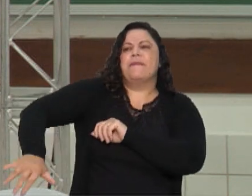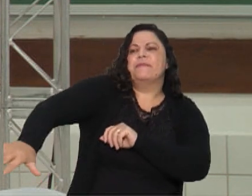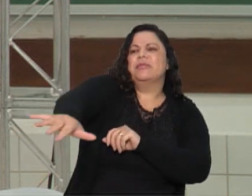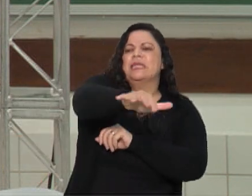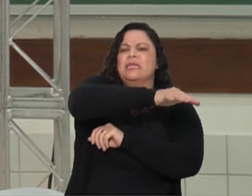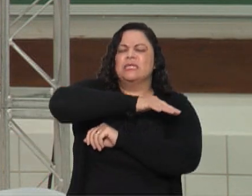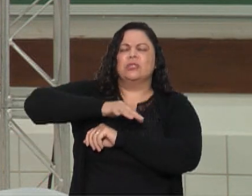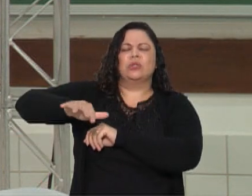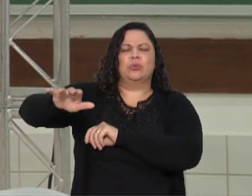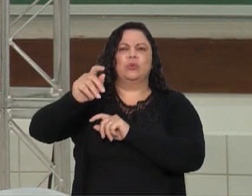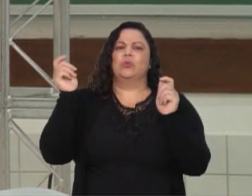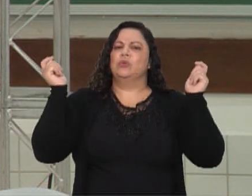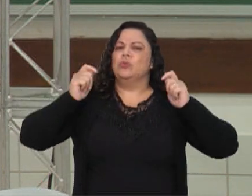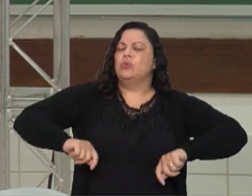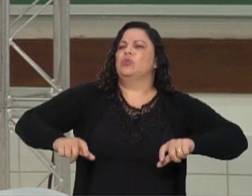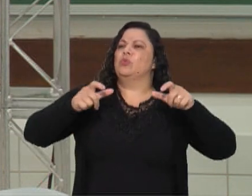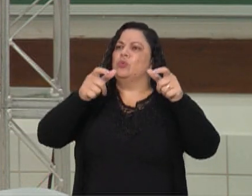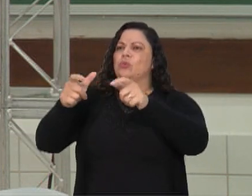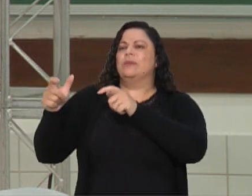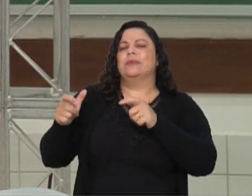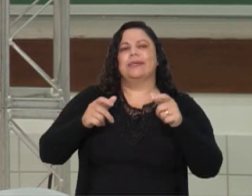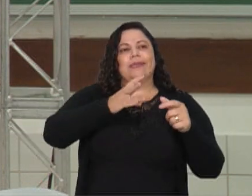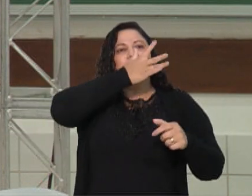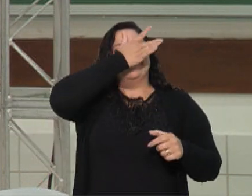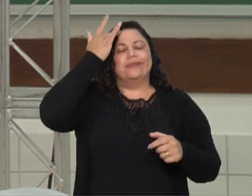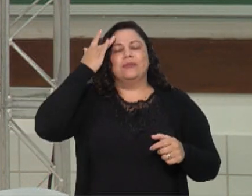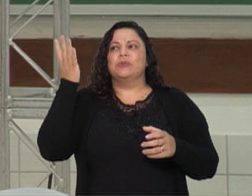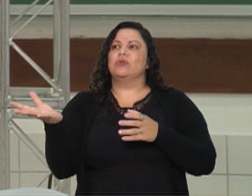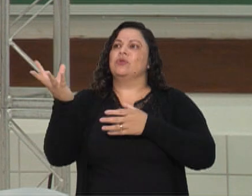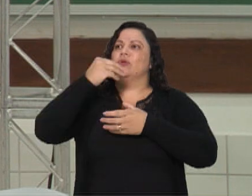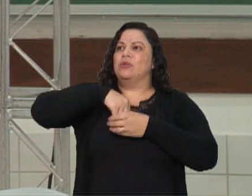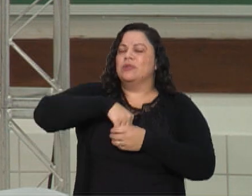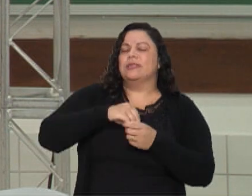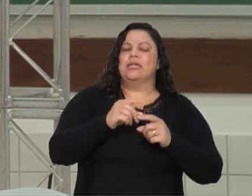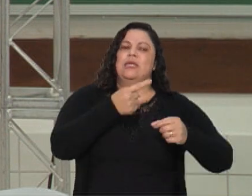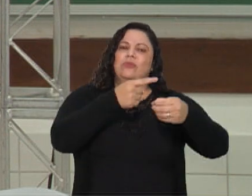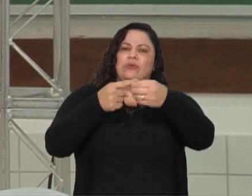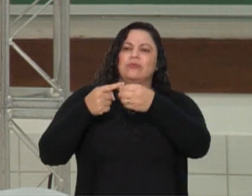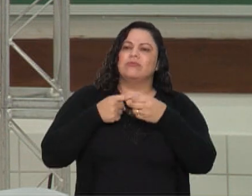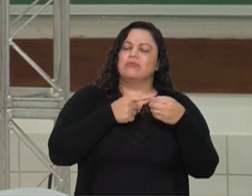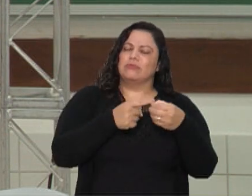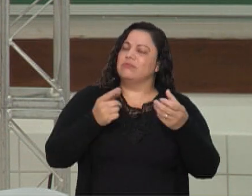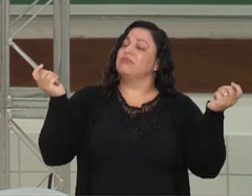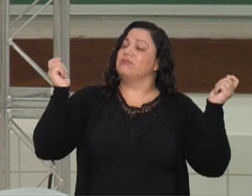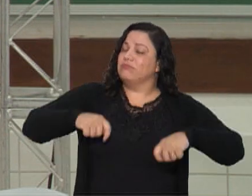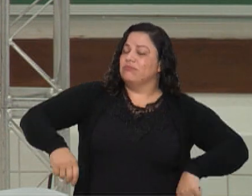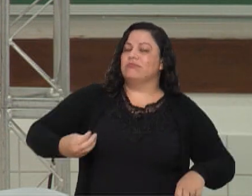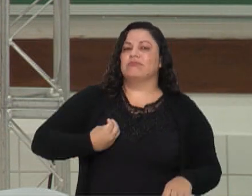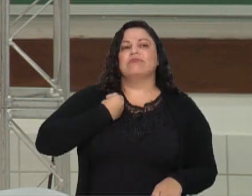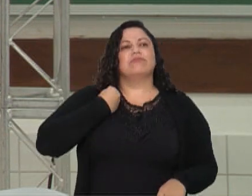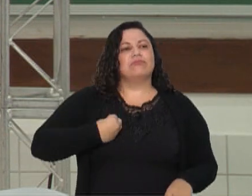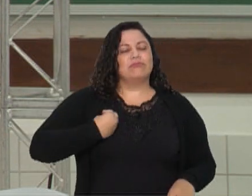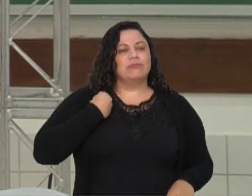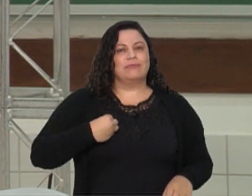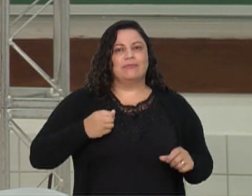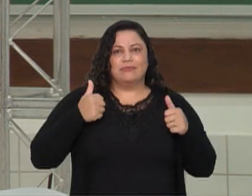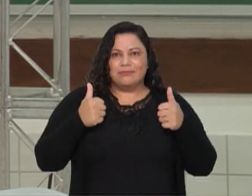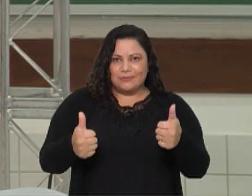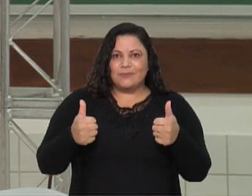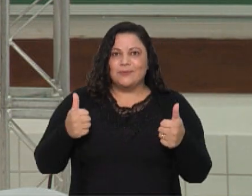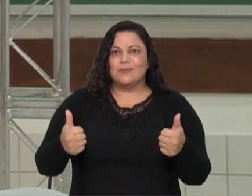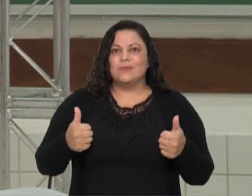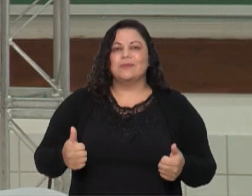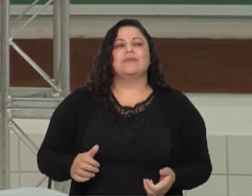começa a fazer parte do ambiente das pessoas dentro das cidades, né? Ela vai fazer parte da vida delas, certo? Muito